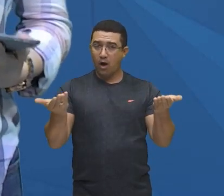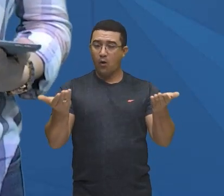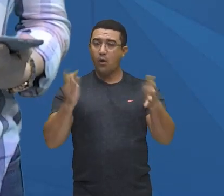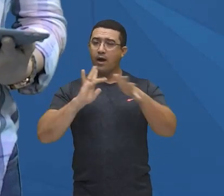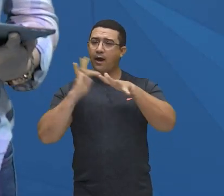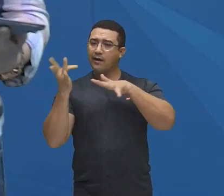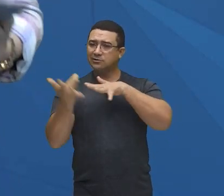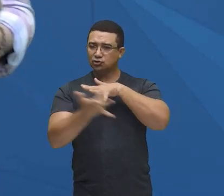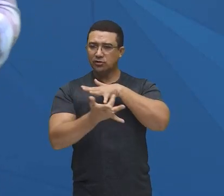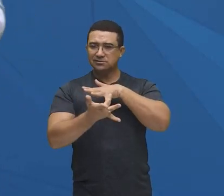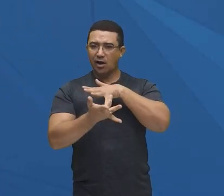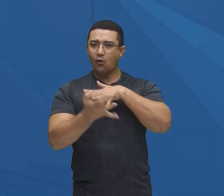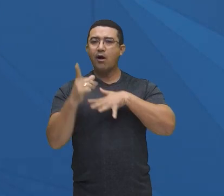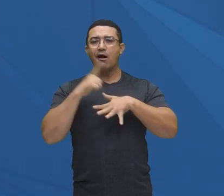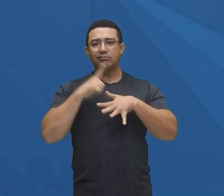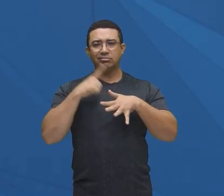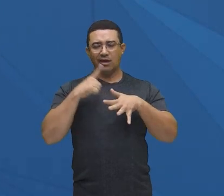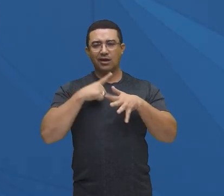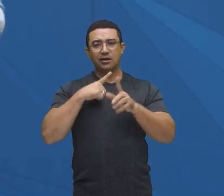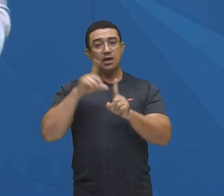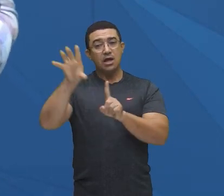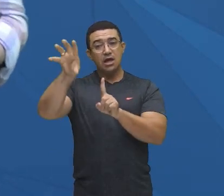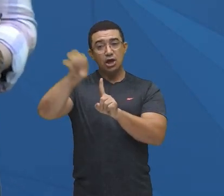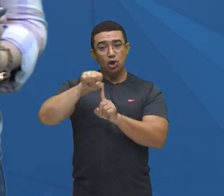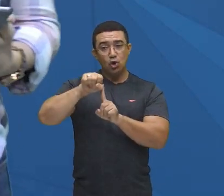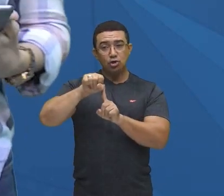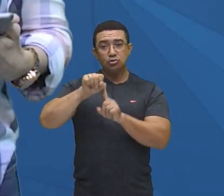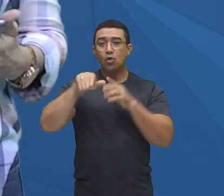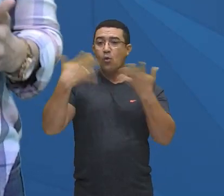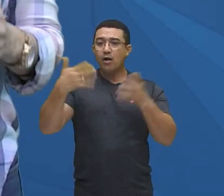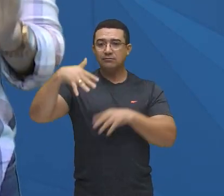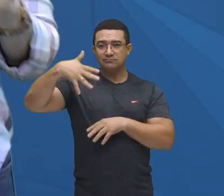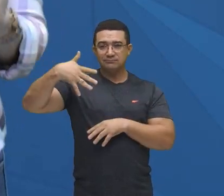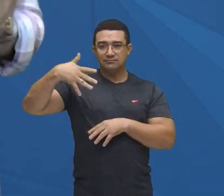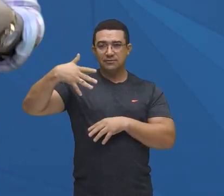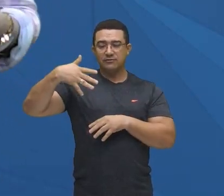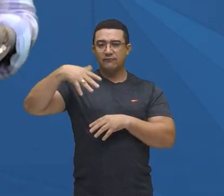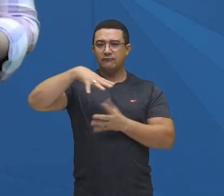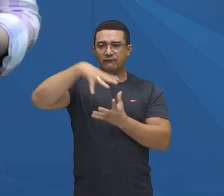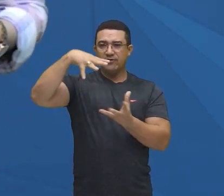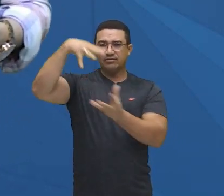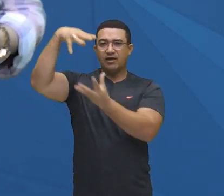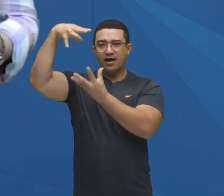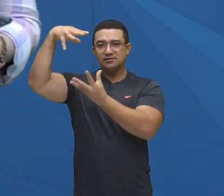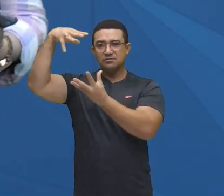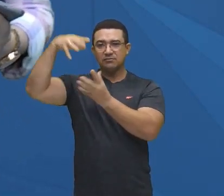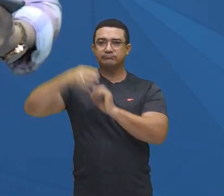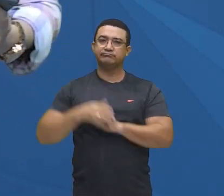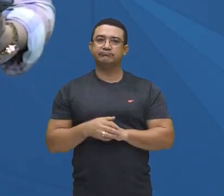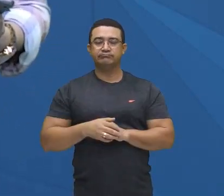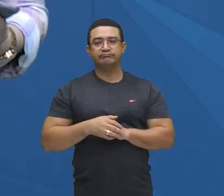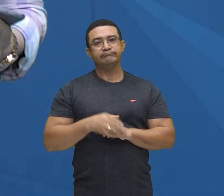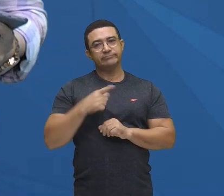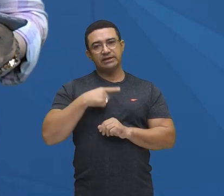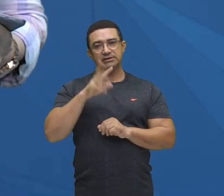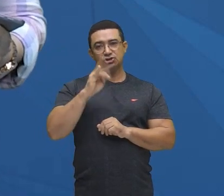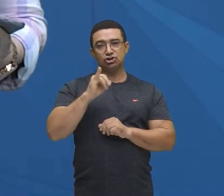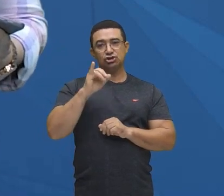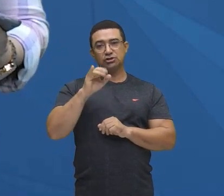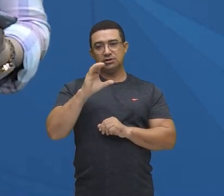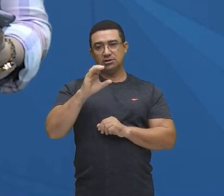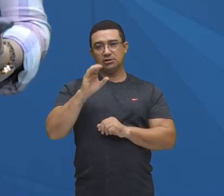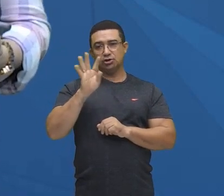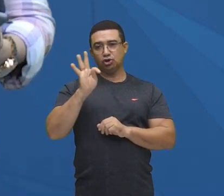um fantasma? Ah, gente, essa daí, muitos de vocês acredito que já ouviram falar. A gente tem o TikTok, Facebook